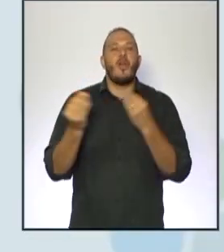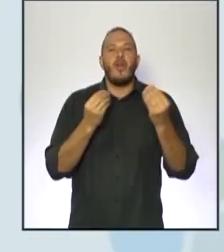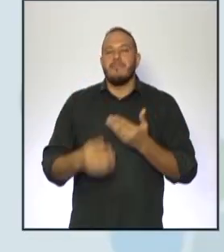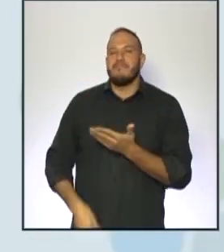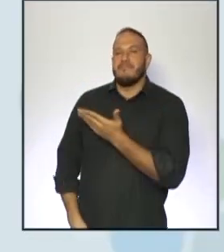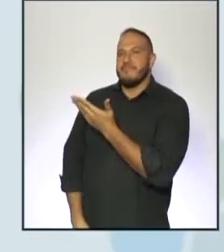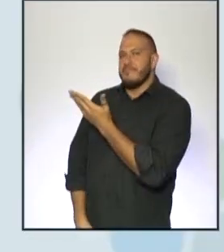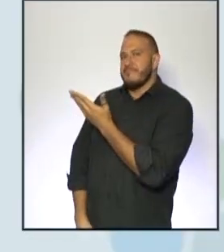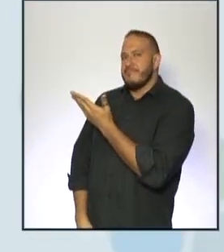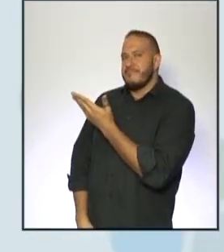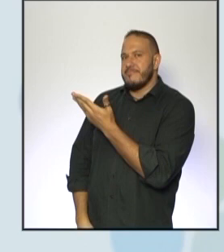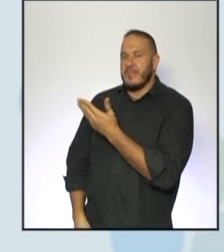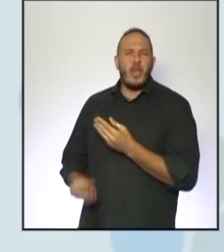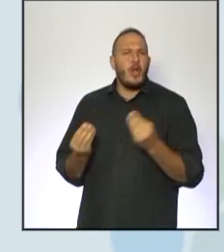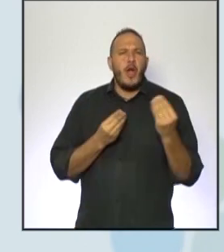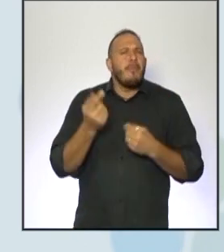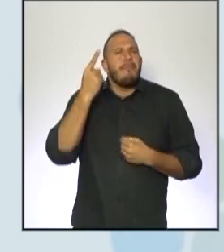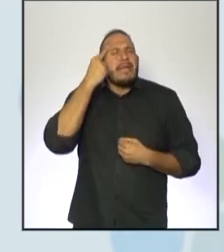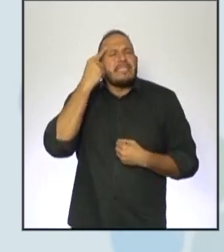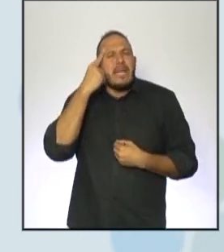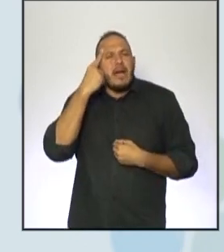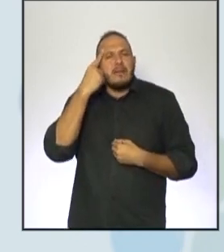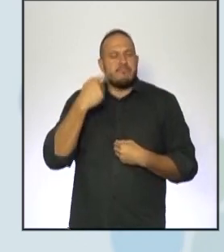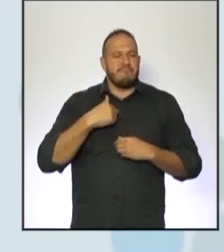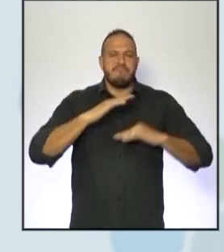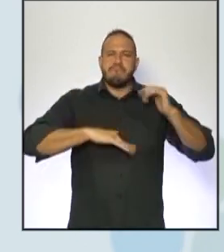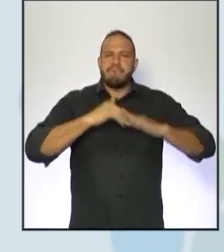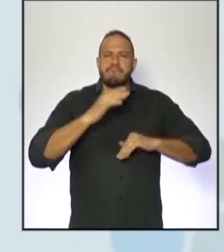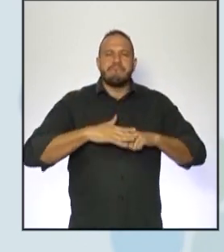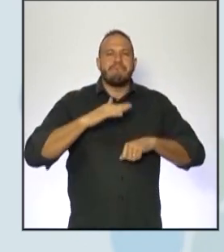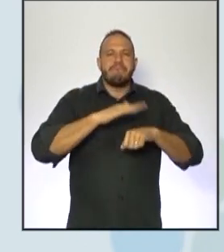nossas práticas frente à questão ambiental?